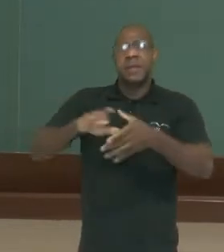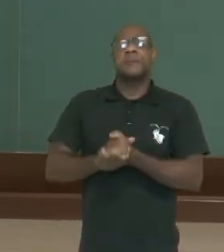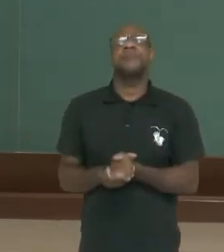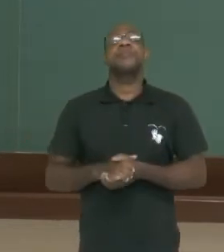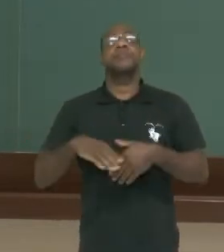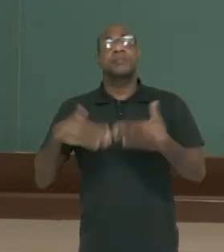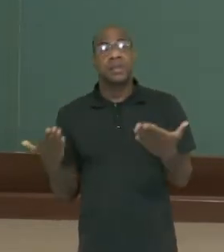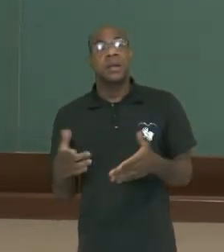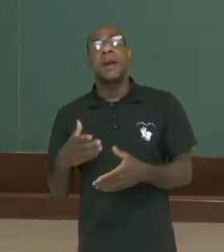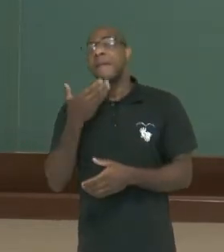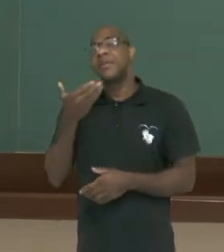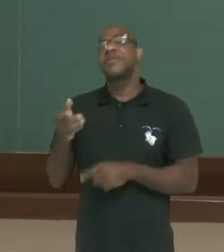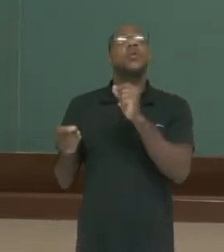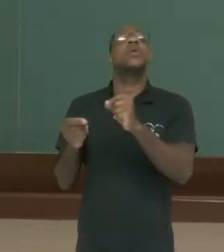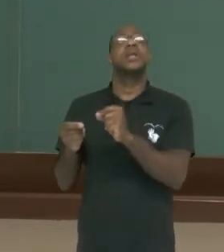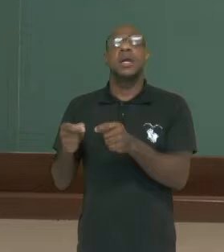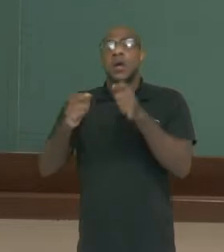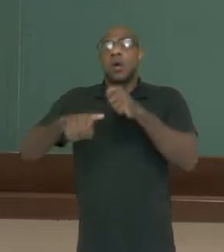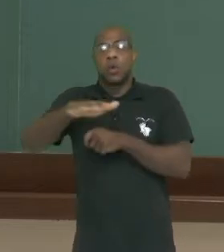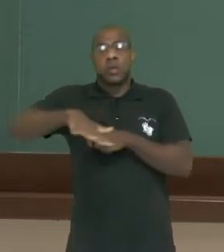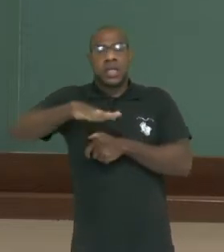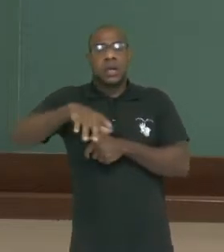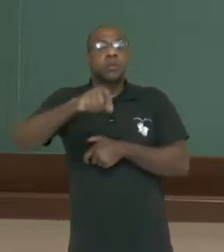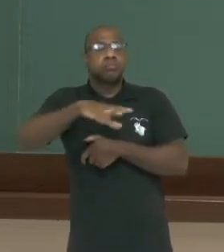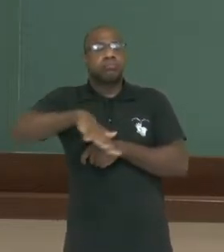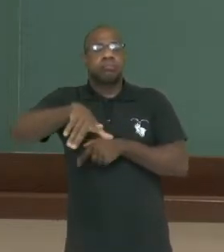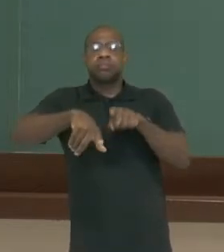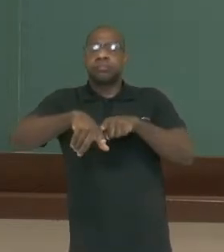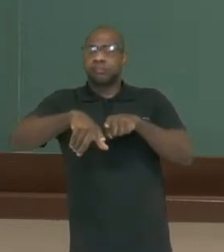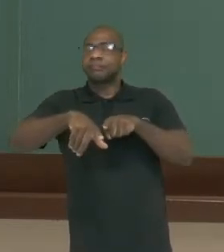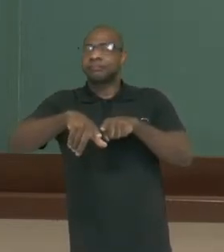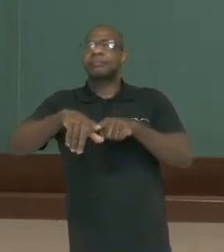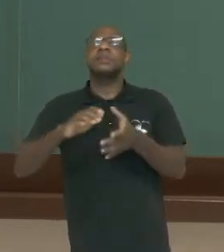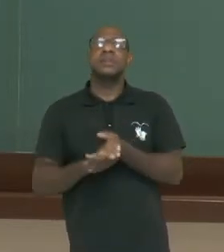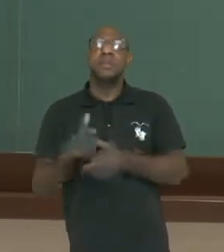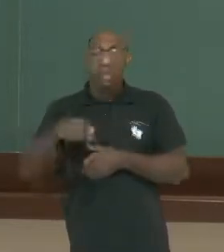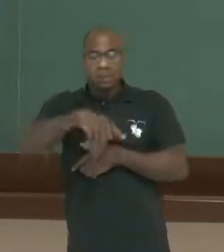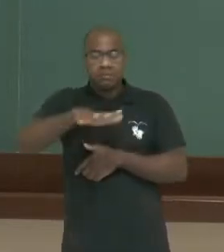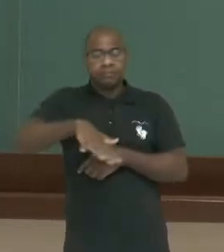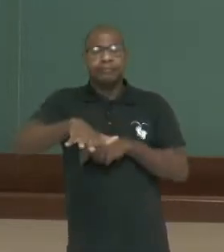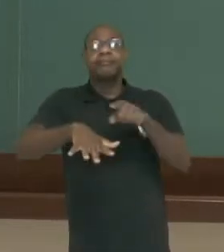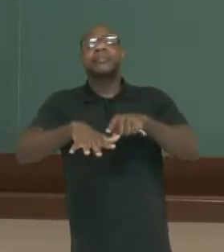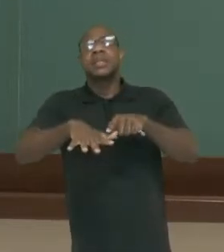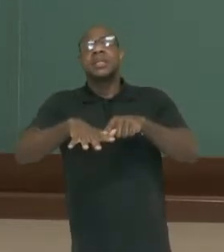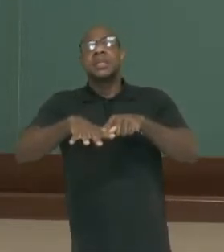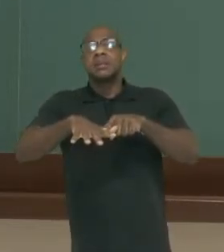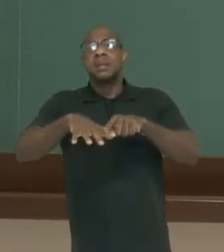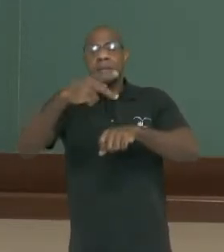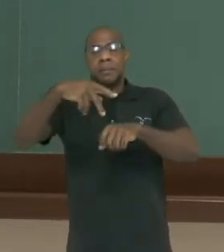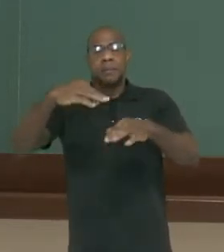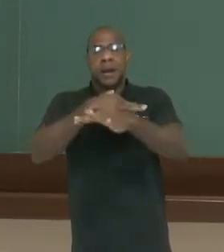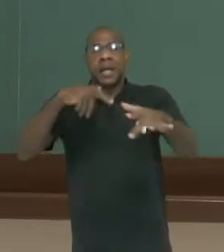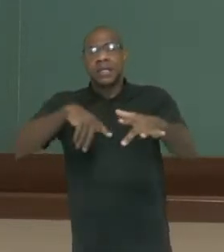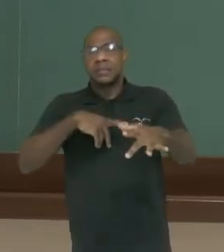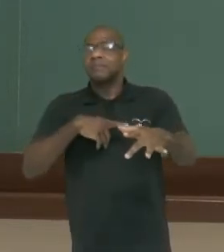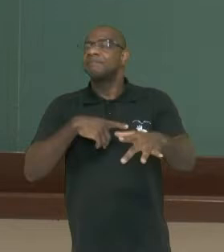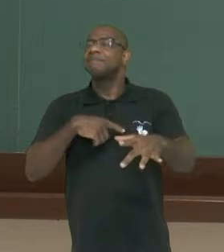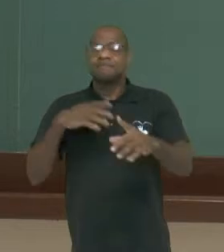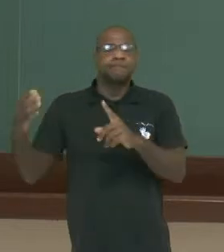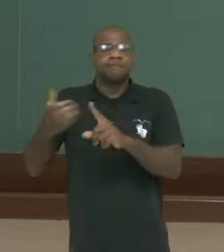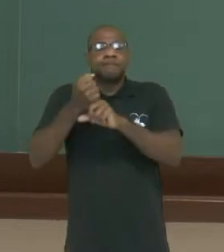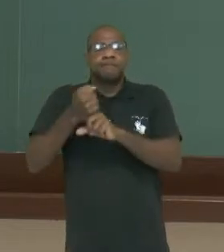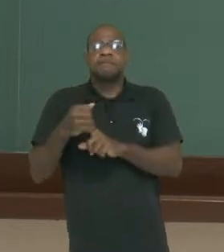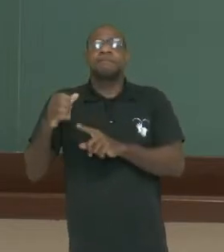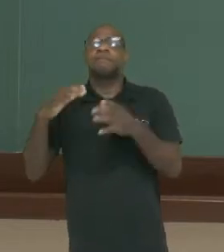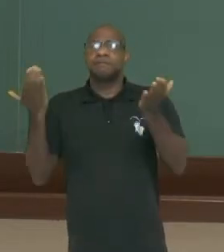guerra, pediu a região de Hong Kong. Essa região de Hong Kong, então, passou a ser ou a funcionar sob o